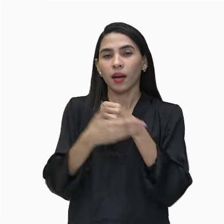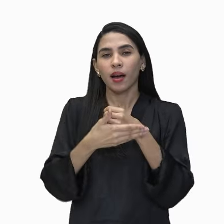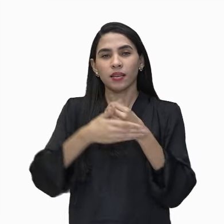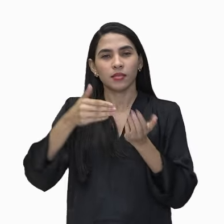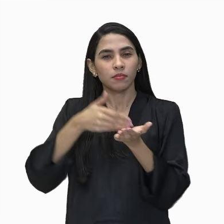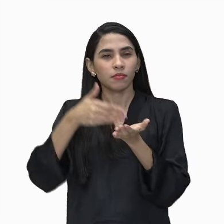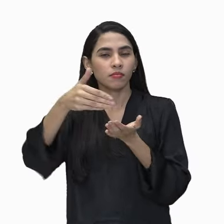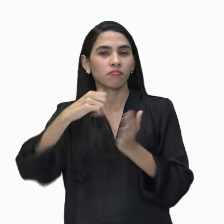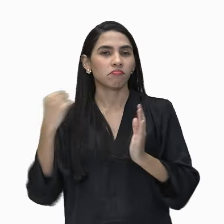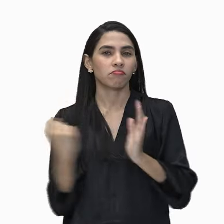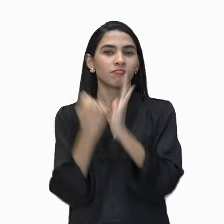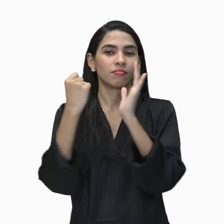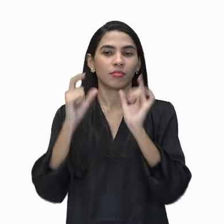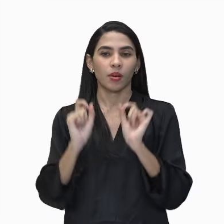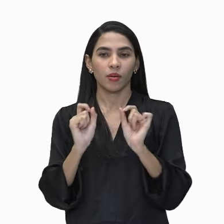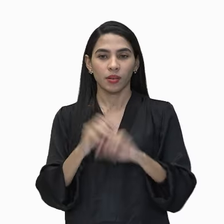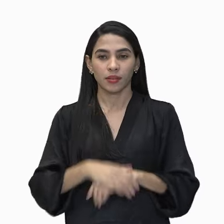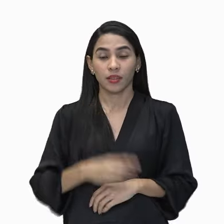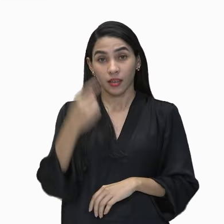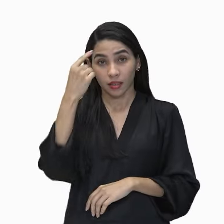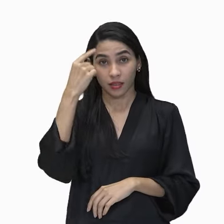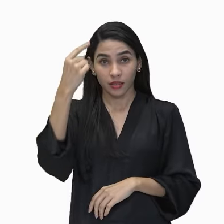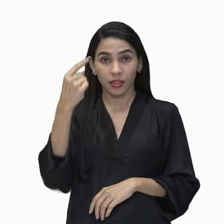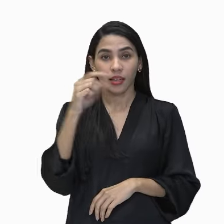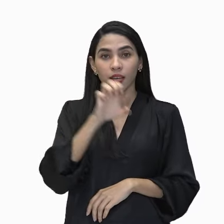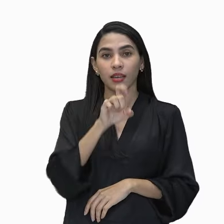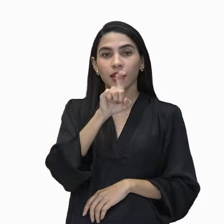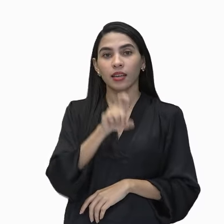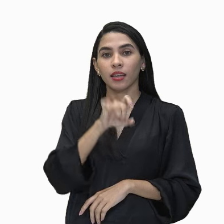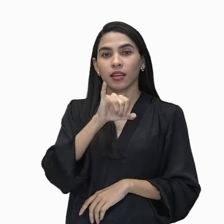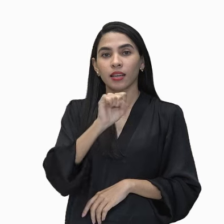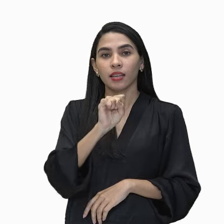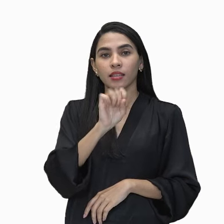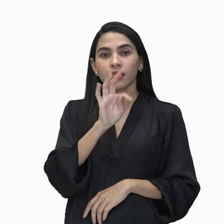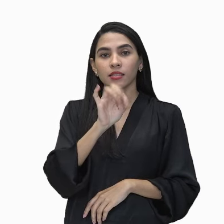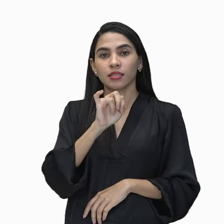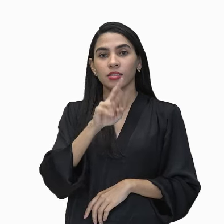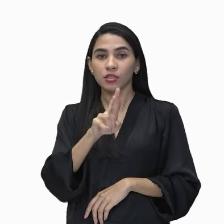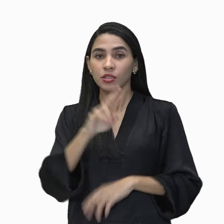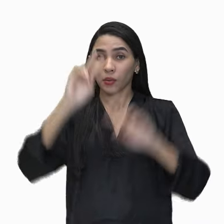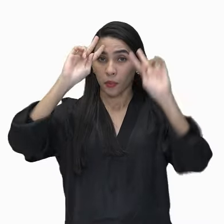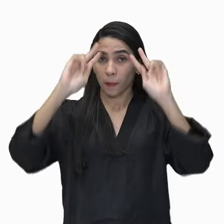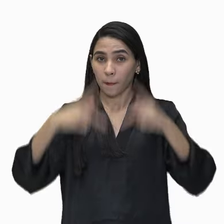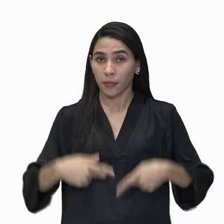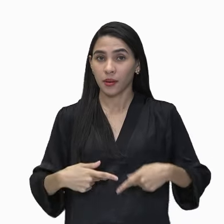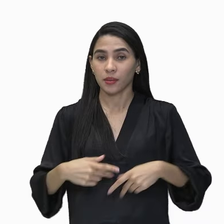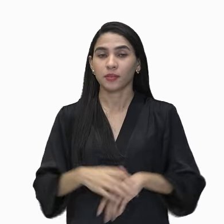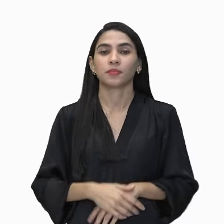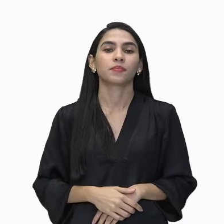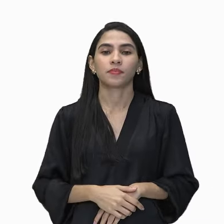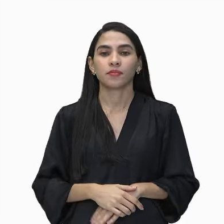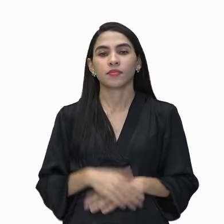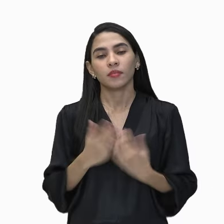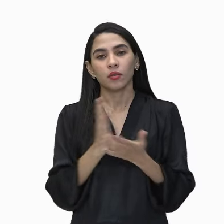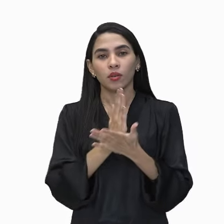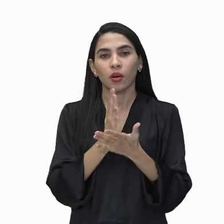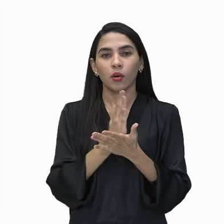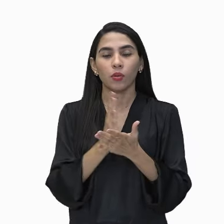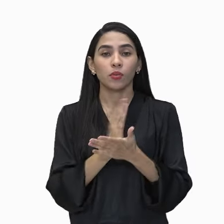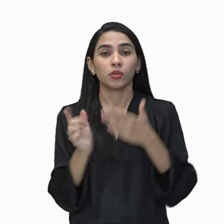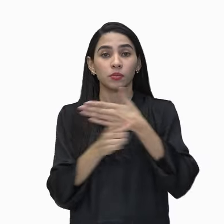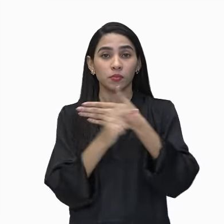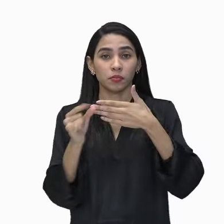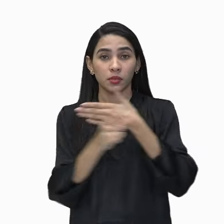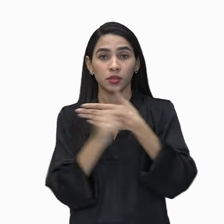seu ponto de partida, a ideia do existir humano, a existência humana. E estavam aí alguns filósofos que